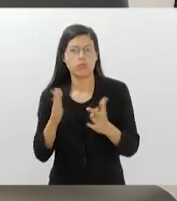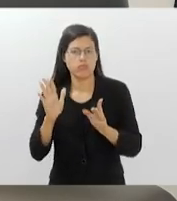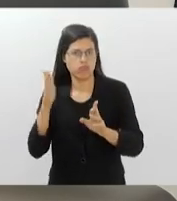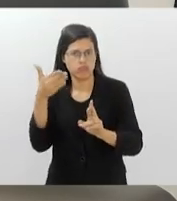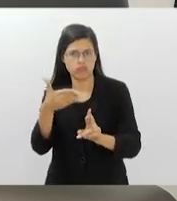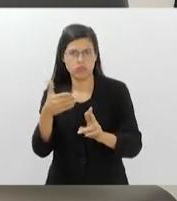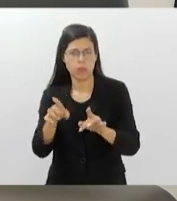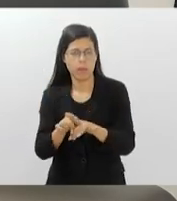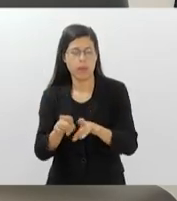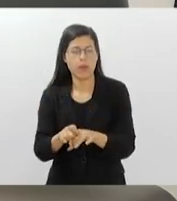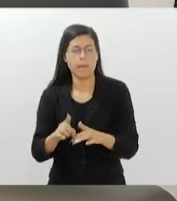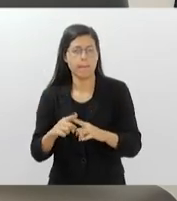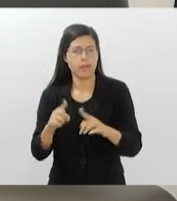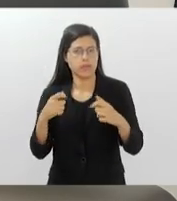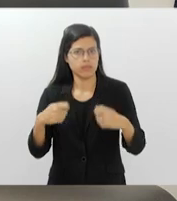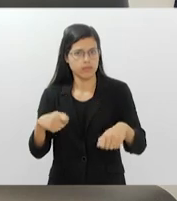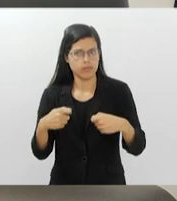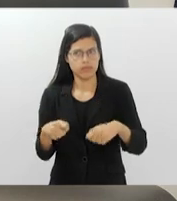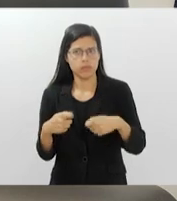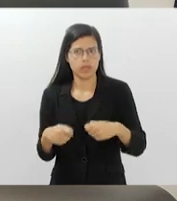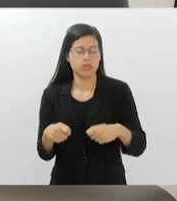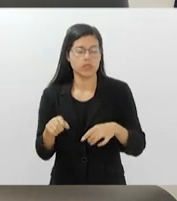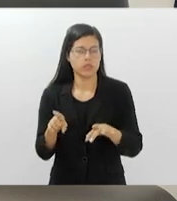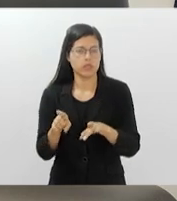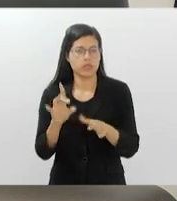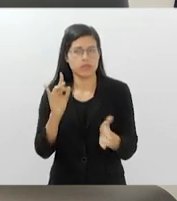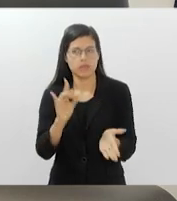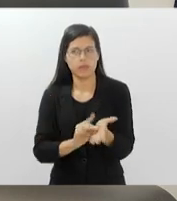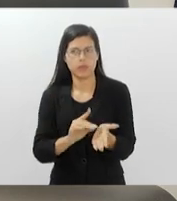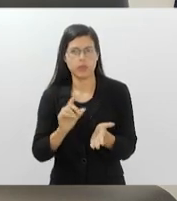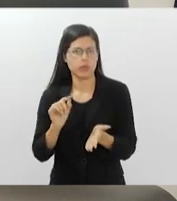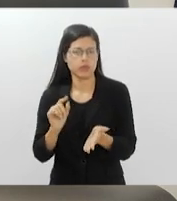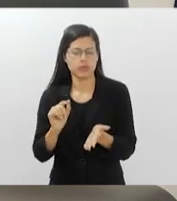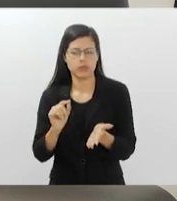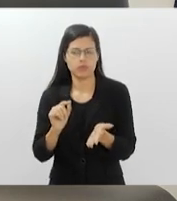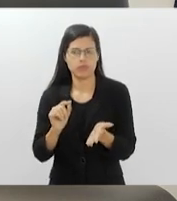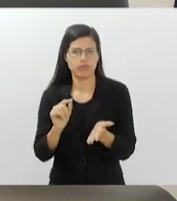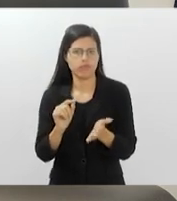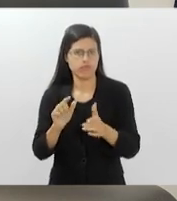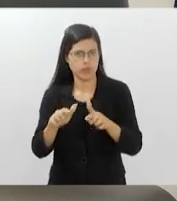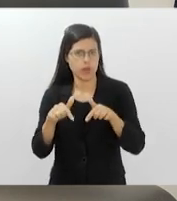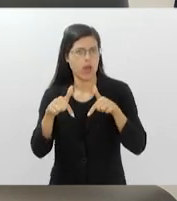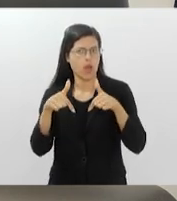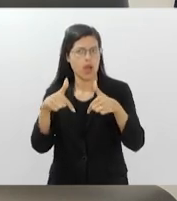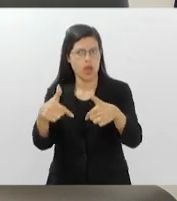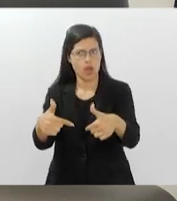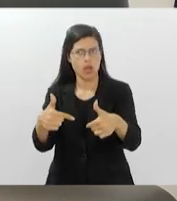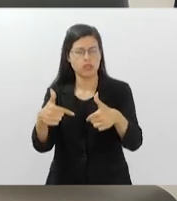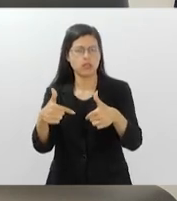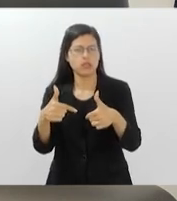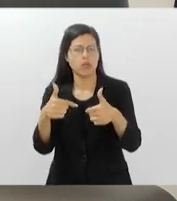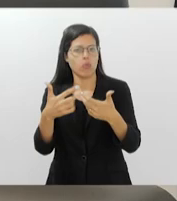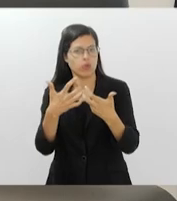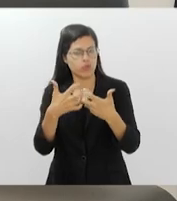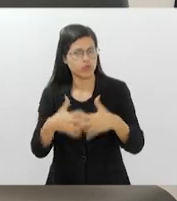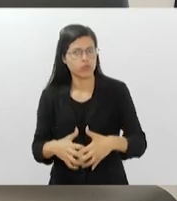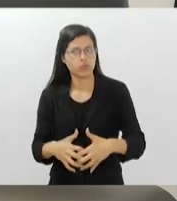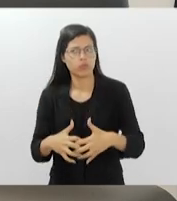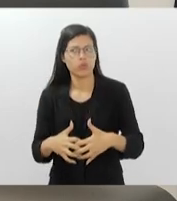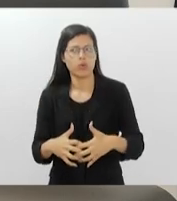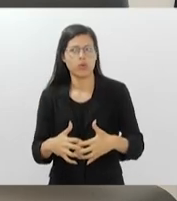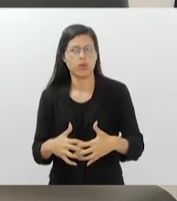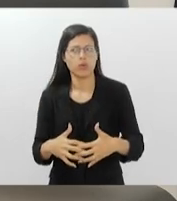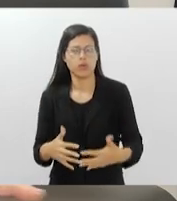claro que é mas a gente precisa verdadeiramente é de é de ações cont entes e eficazes né